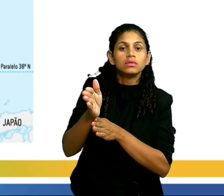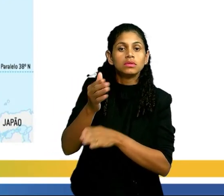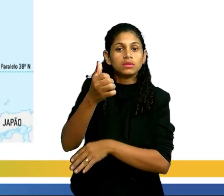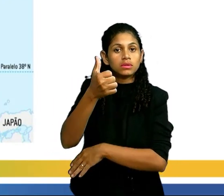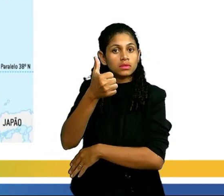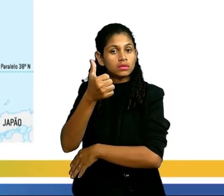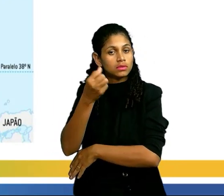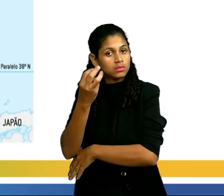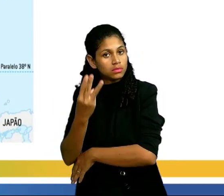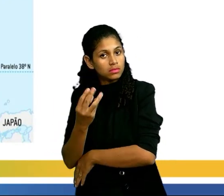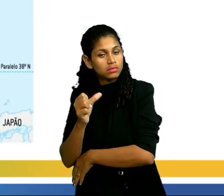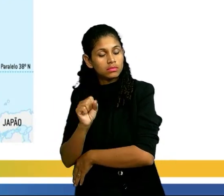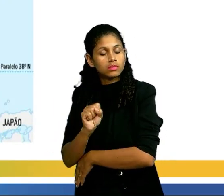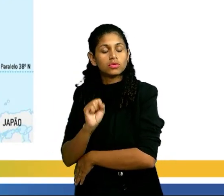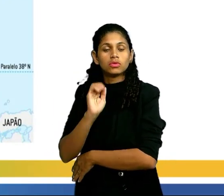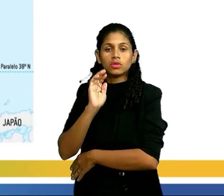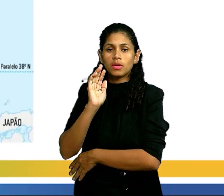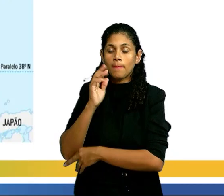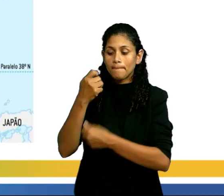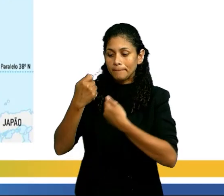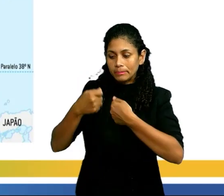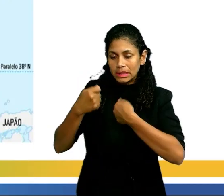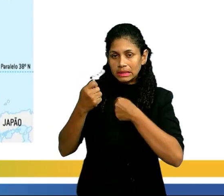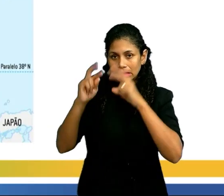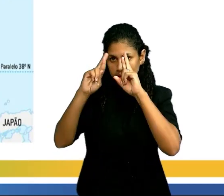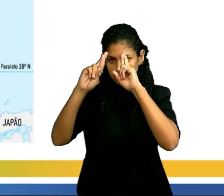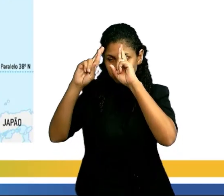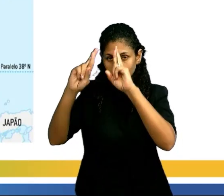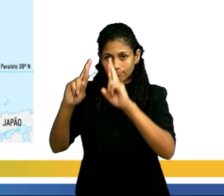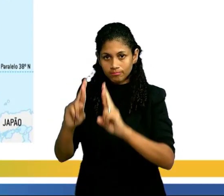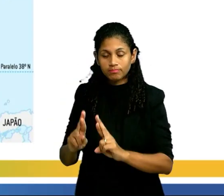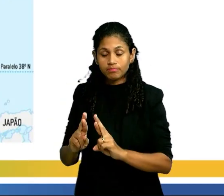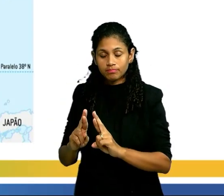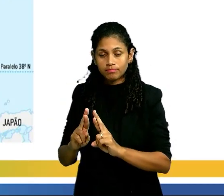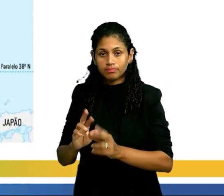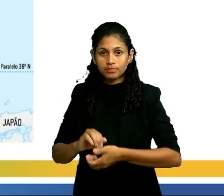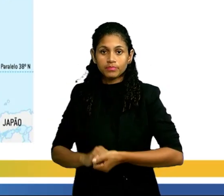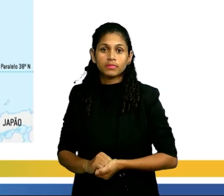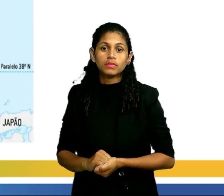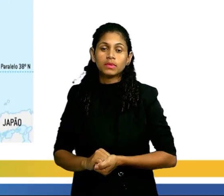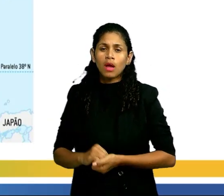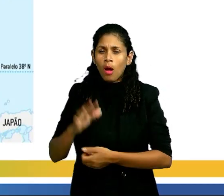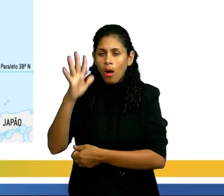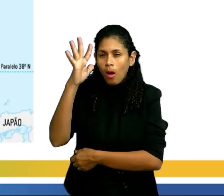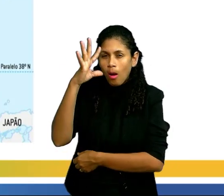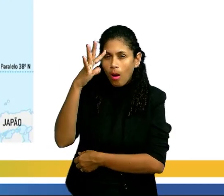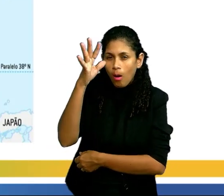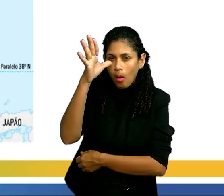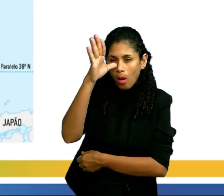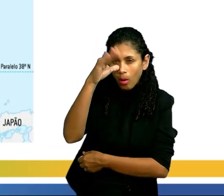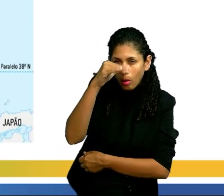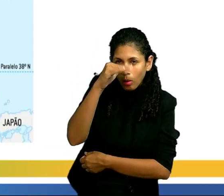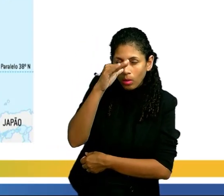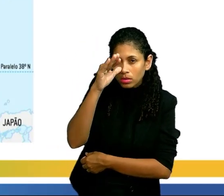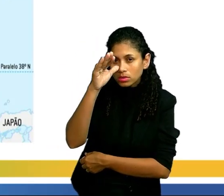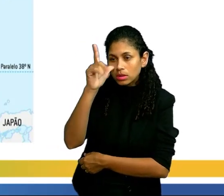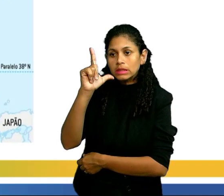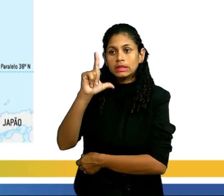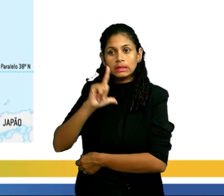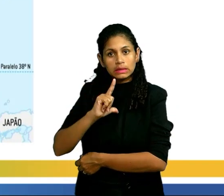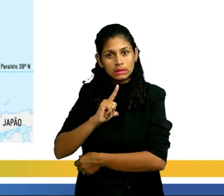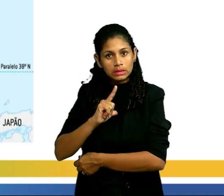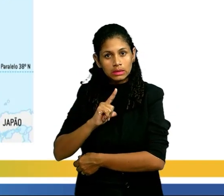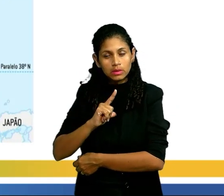respeitado. Uma curiosidade, houve um general americano que teve a brilhante ideia de acabar com o conflito, né,